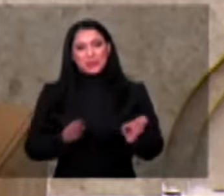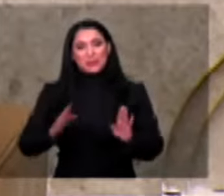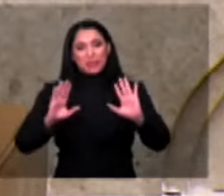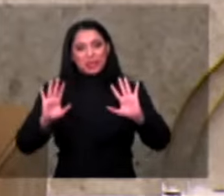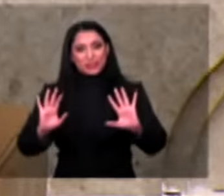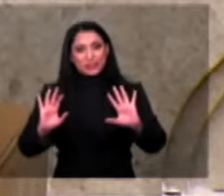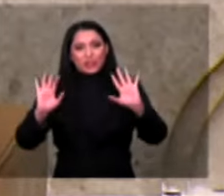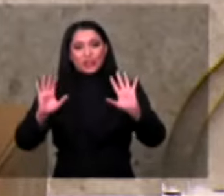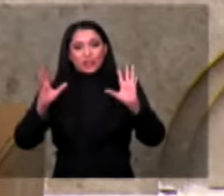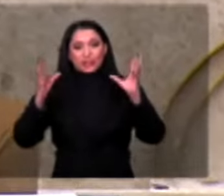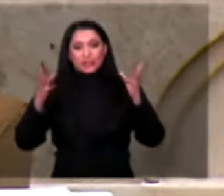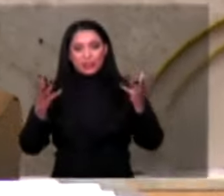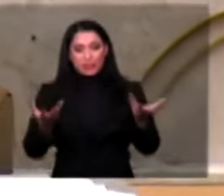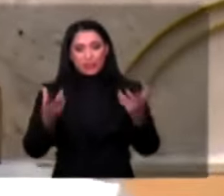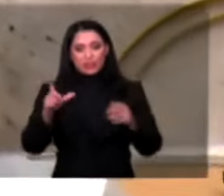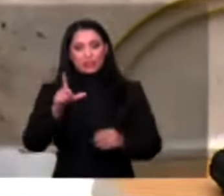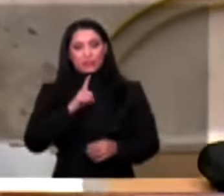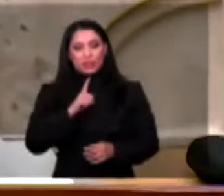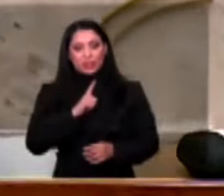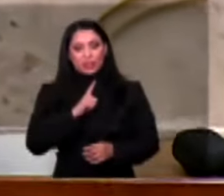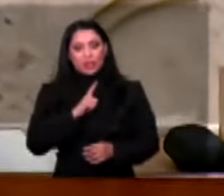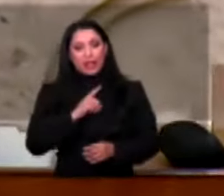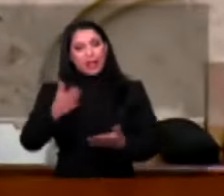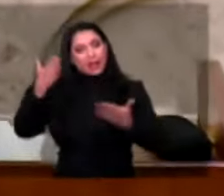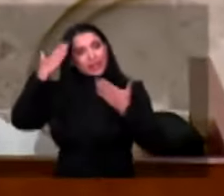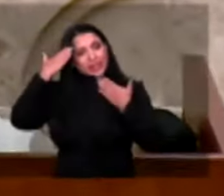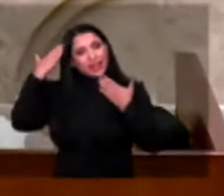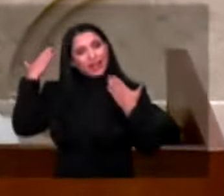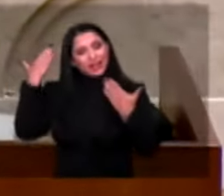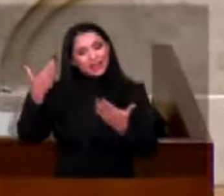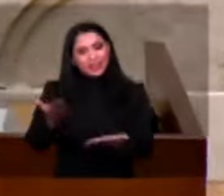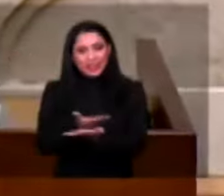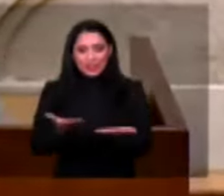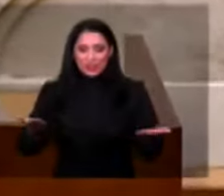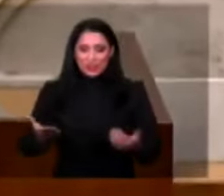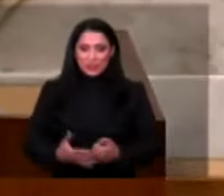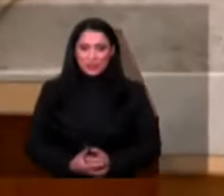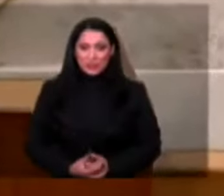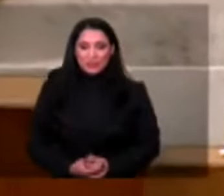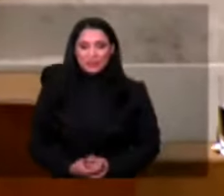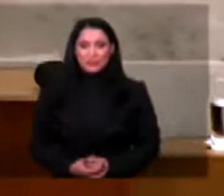sessão solene, renovando meus agradecimentos a todos.